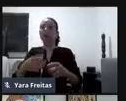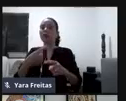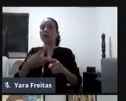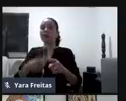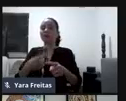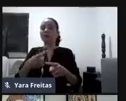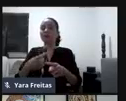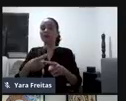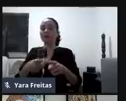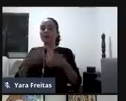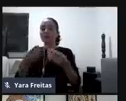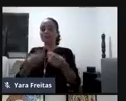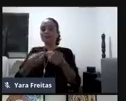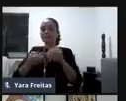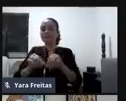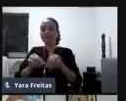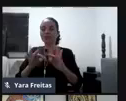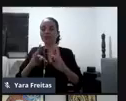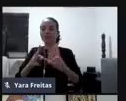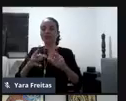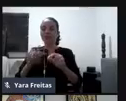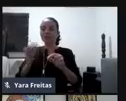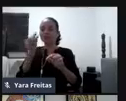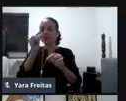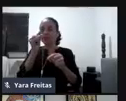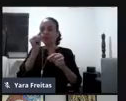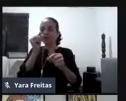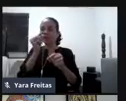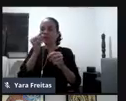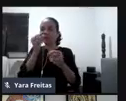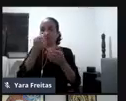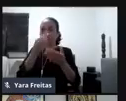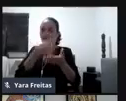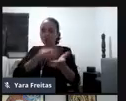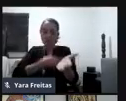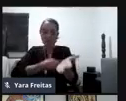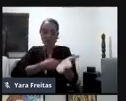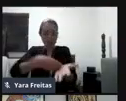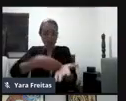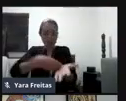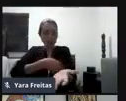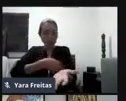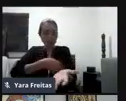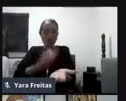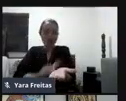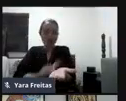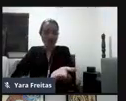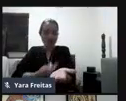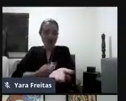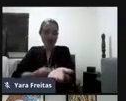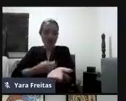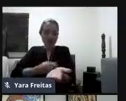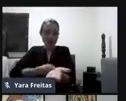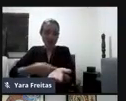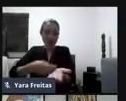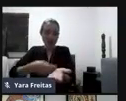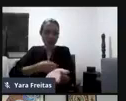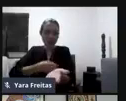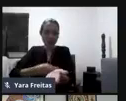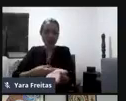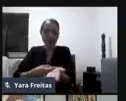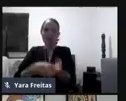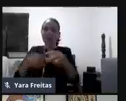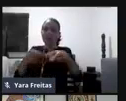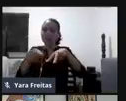compromete todas as pequenas artérias do nosso corpo. Então, artérias dos membros